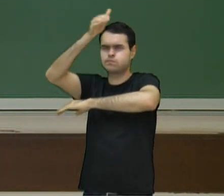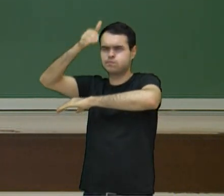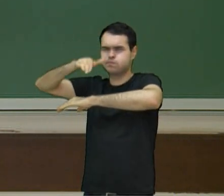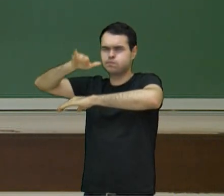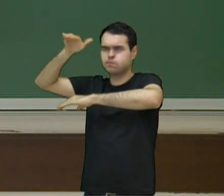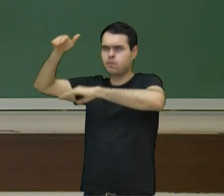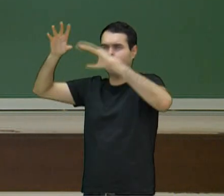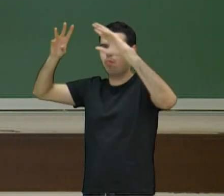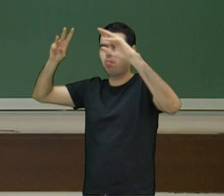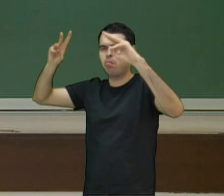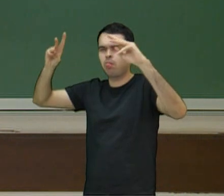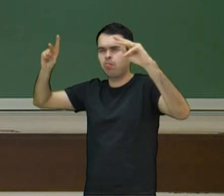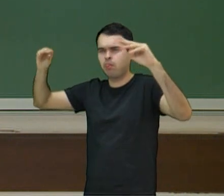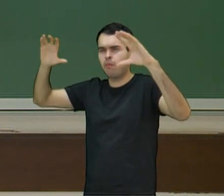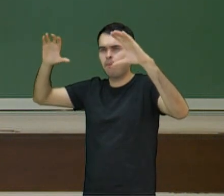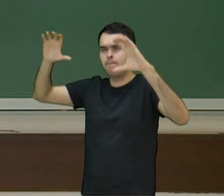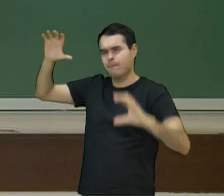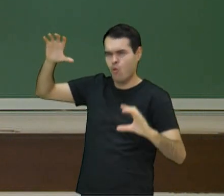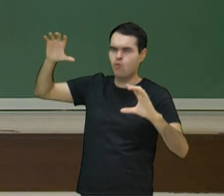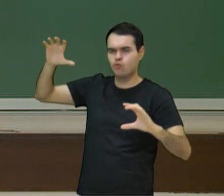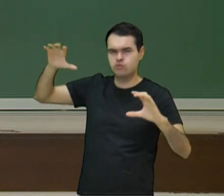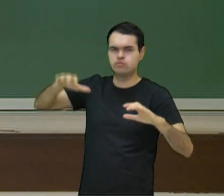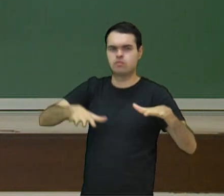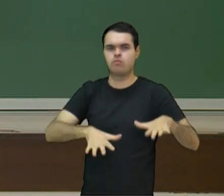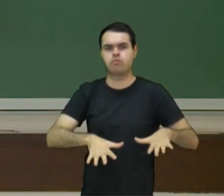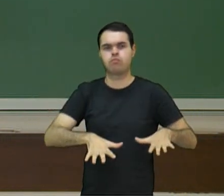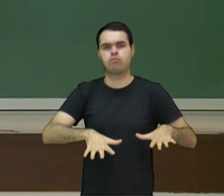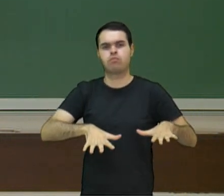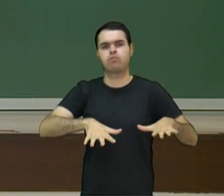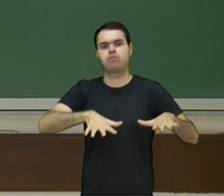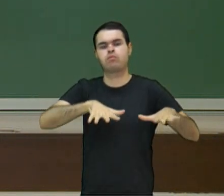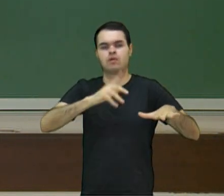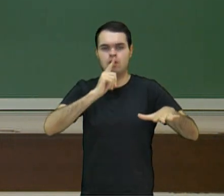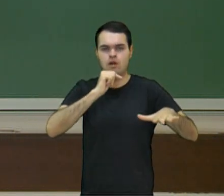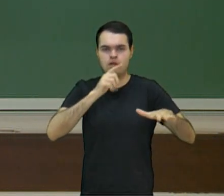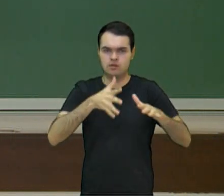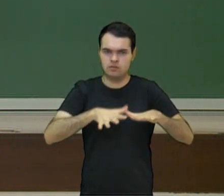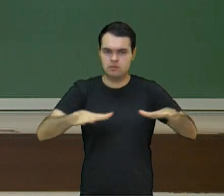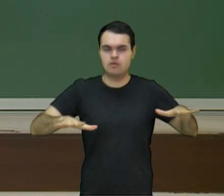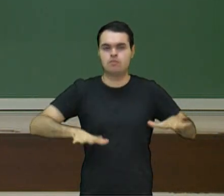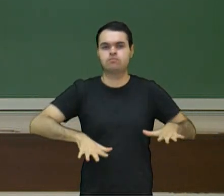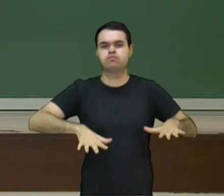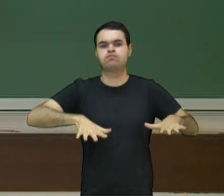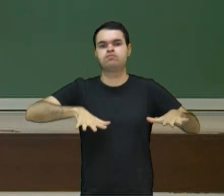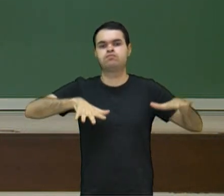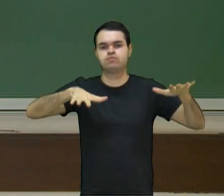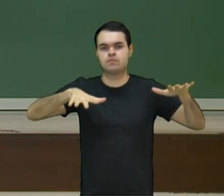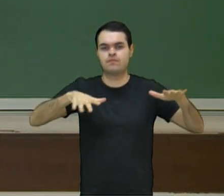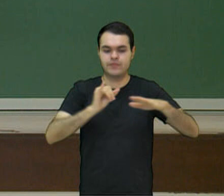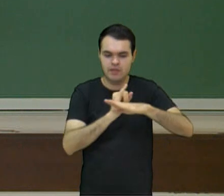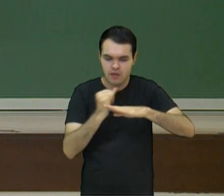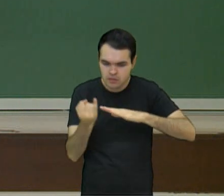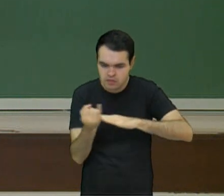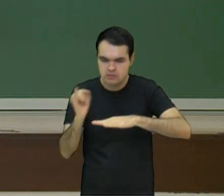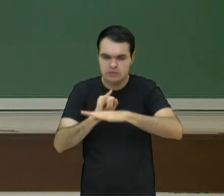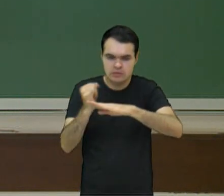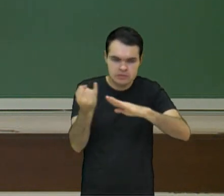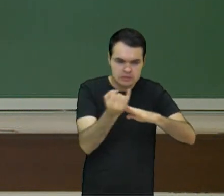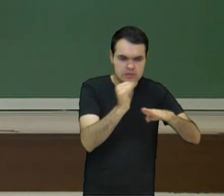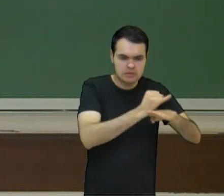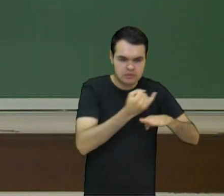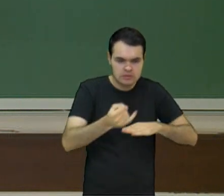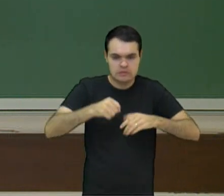como consequência a elevação dos níveis do oceano. E as Ilhas Marshall estão travando uma luta lá para não